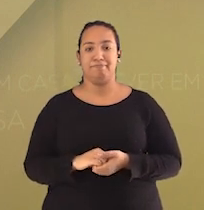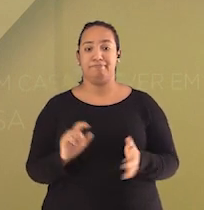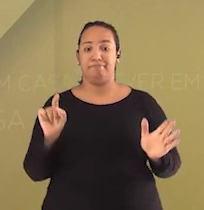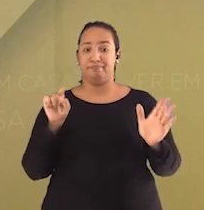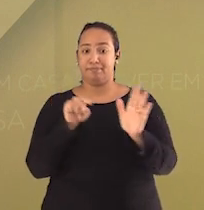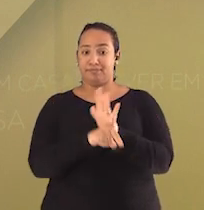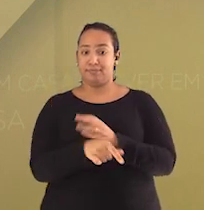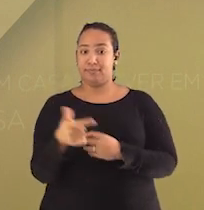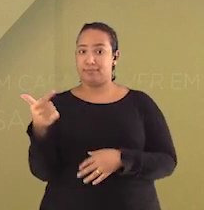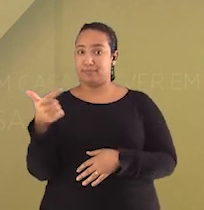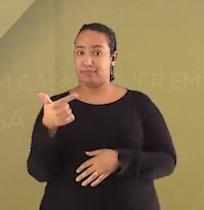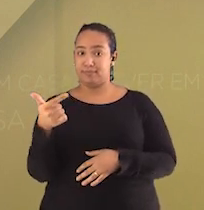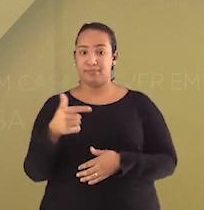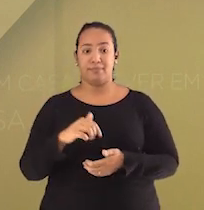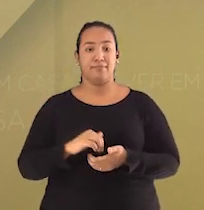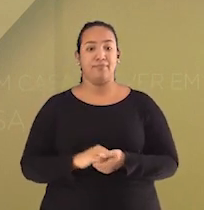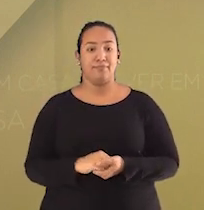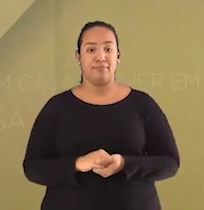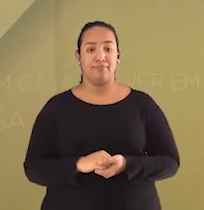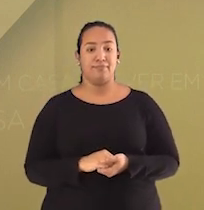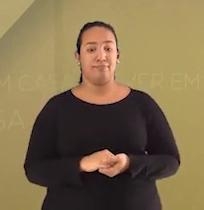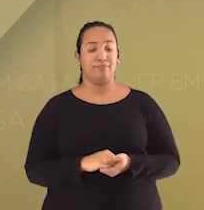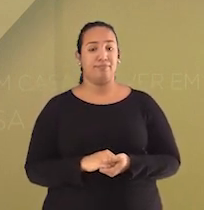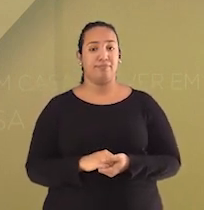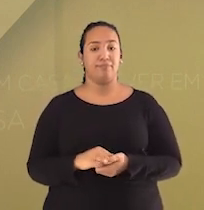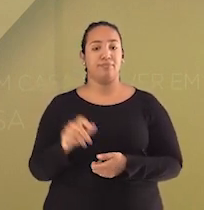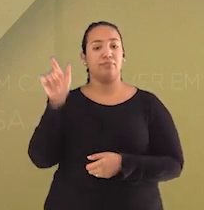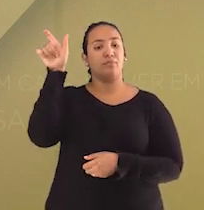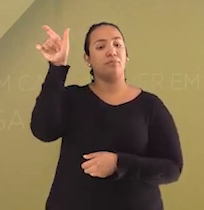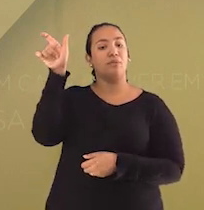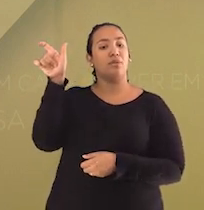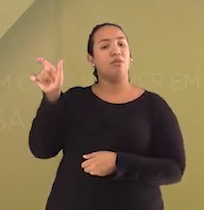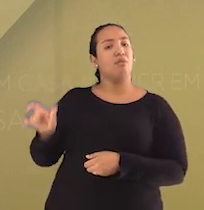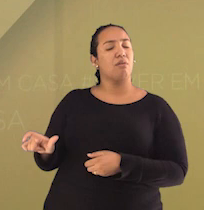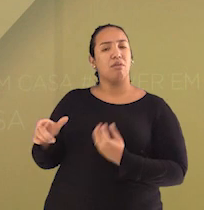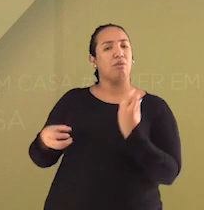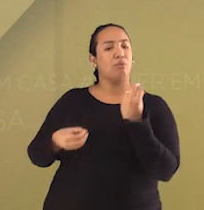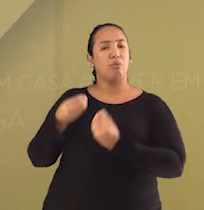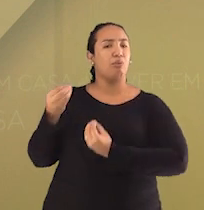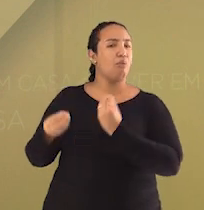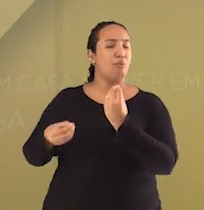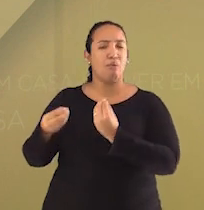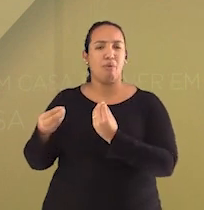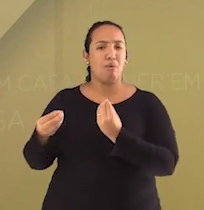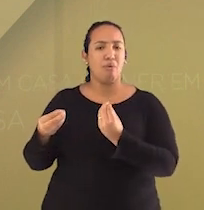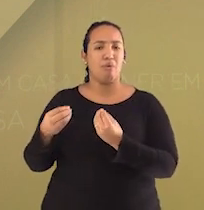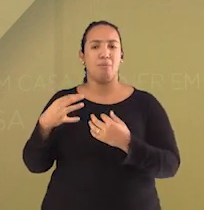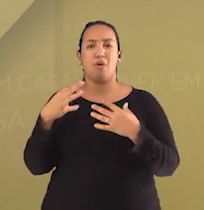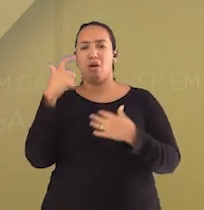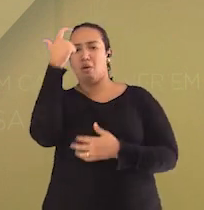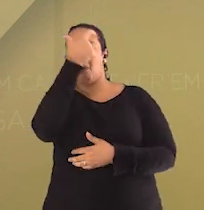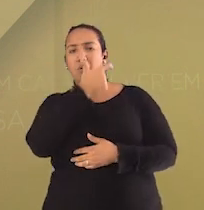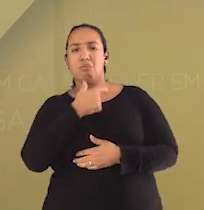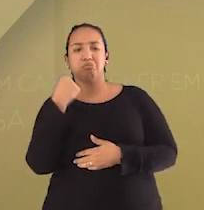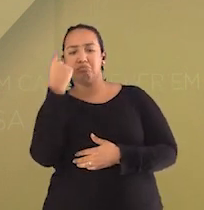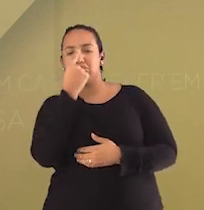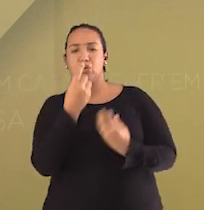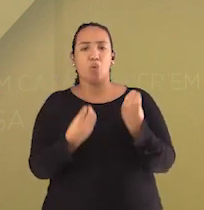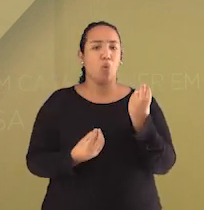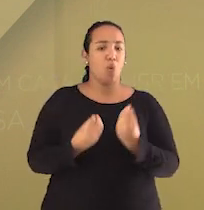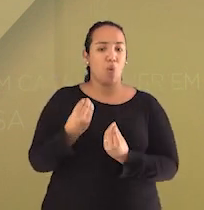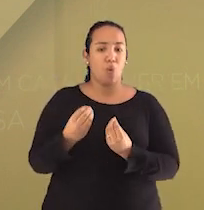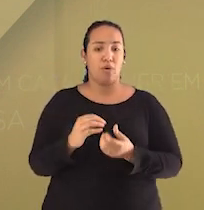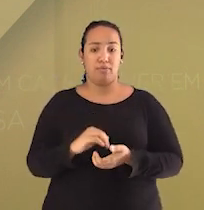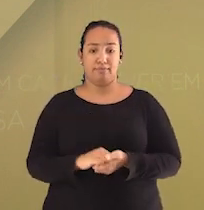pergunta. What does he look like? Como ele é? Qual é a aparência dele? Zack